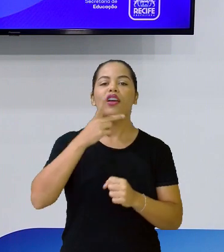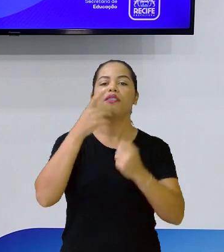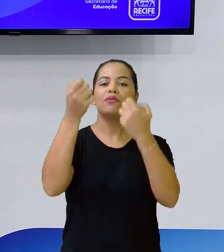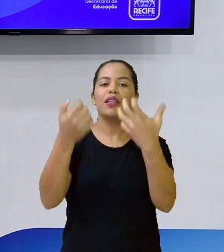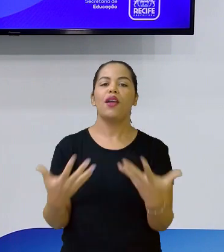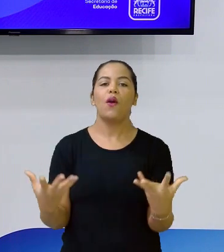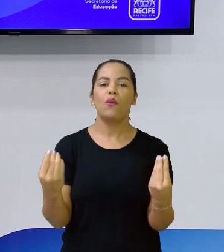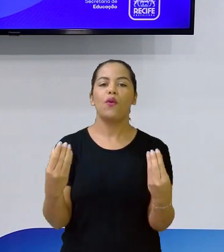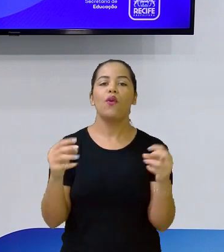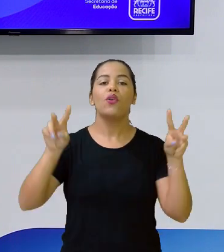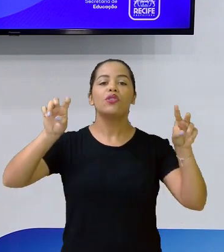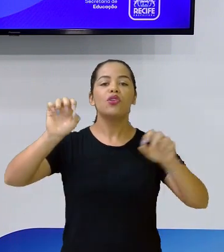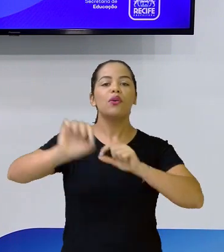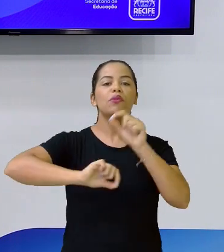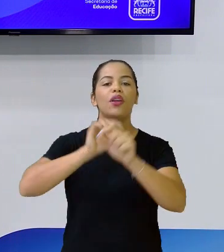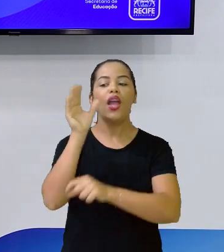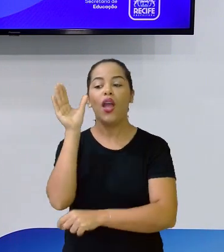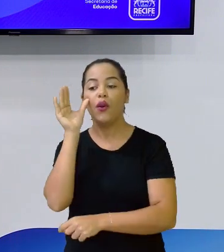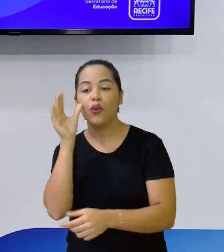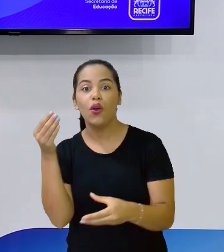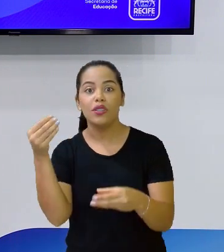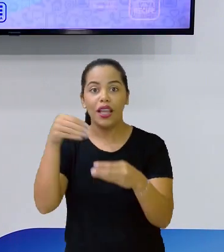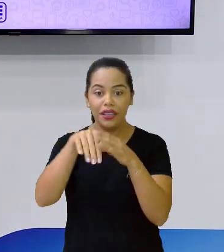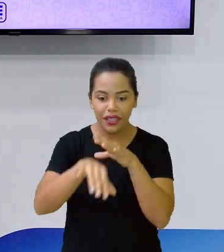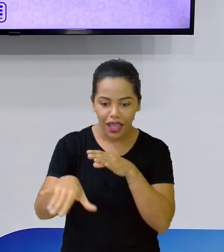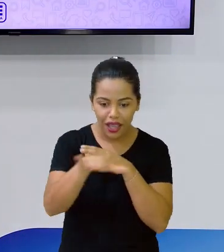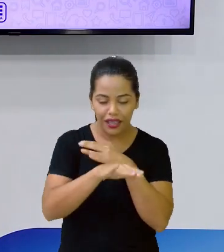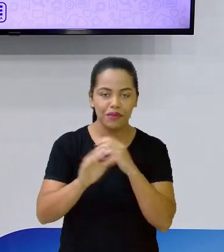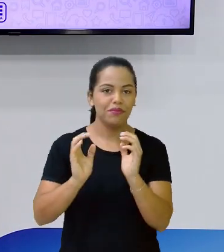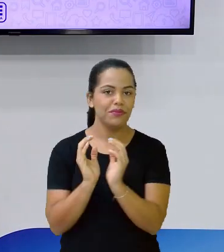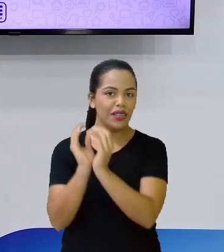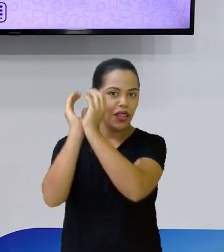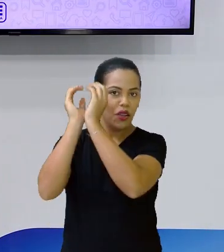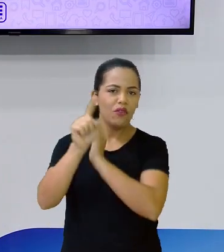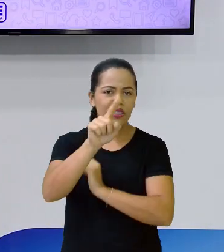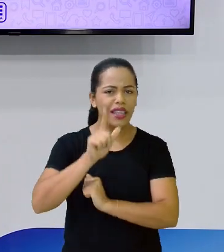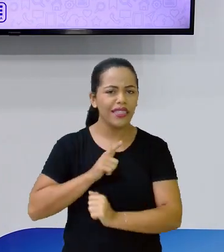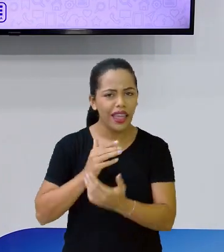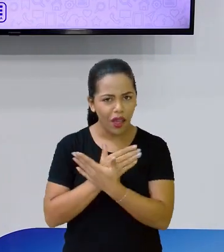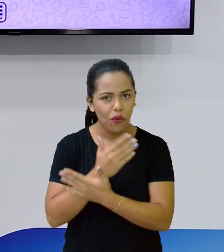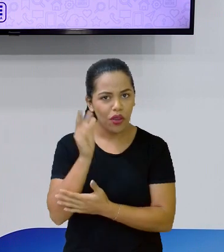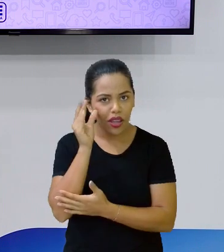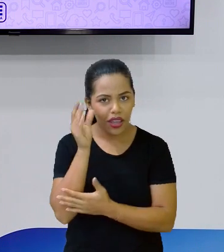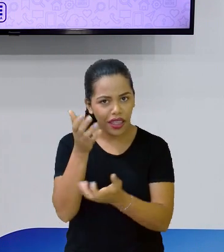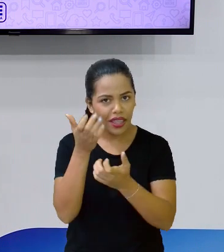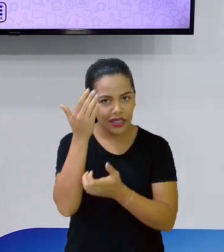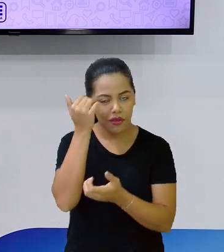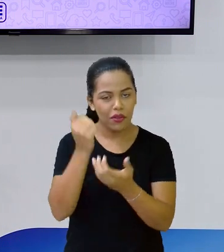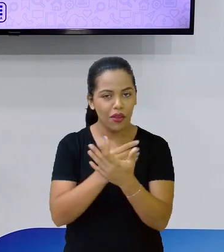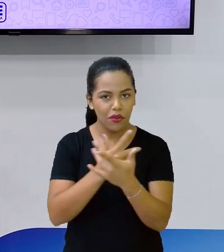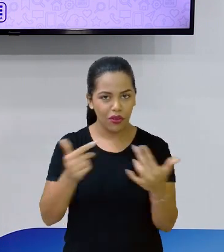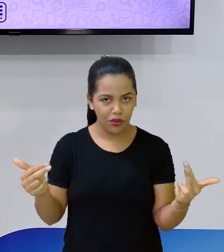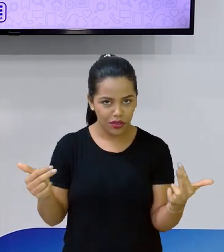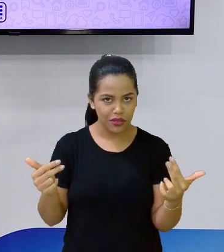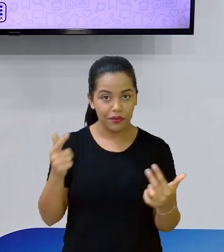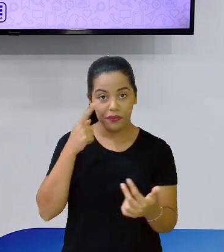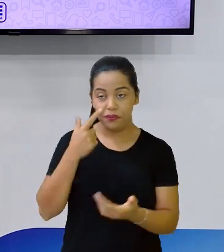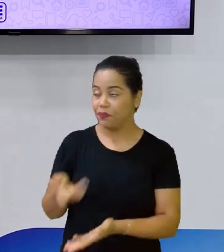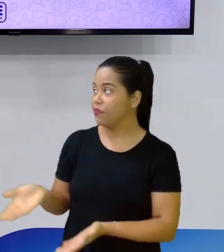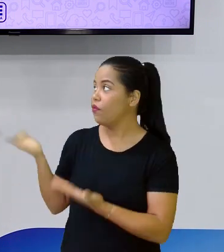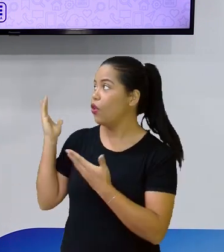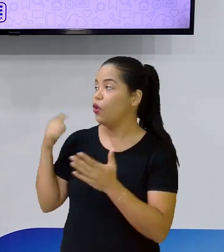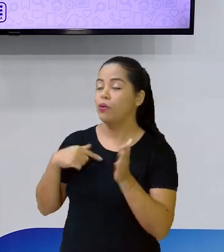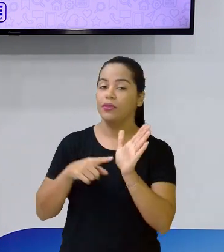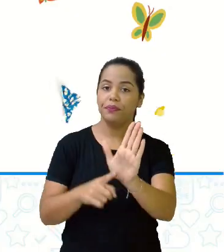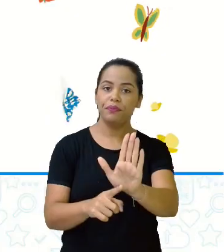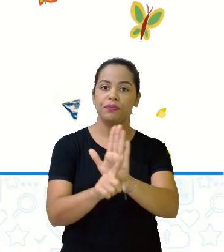bastante sobre curiosidades da Copa. E você está com alguma curiosidade? Quer saber alguma coisa a mais? Olha, eu estou